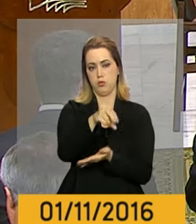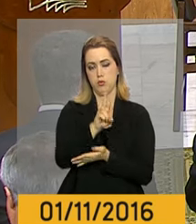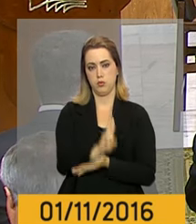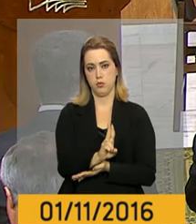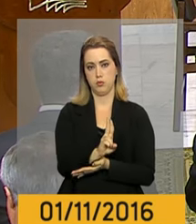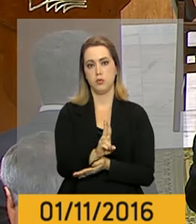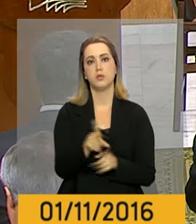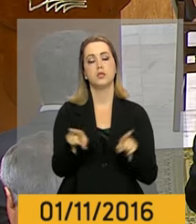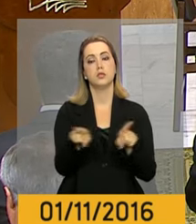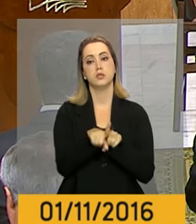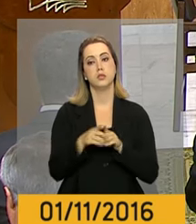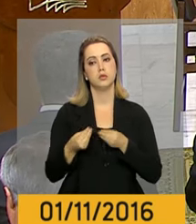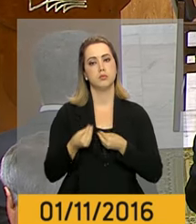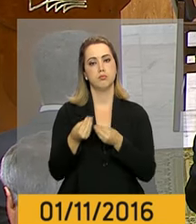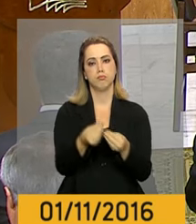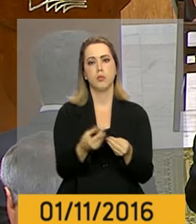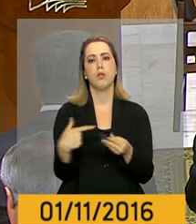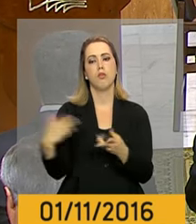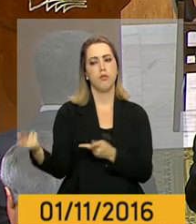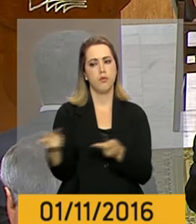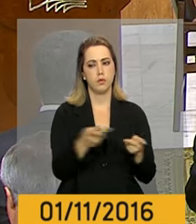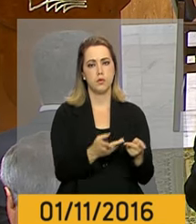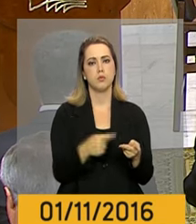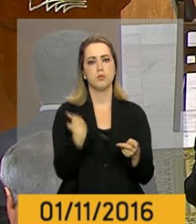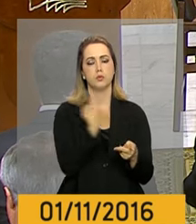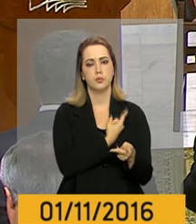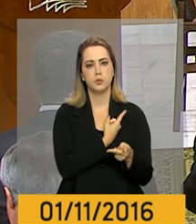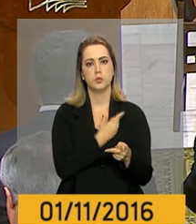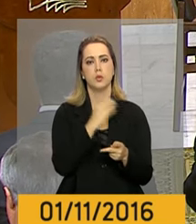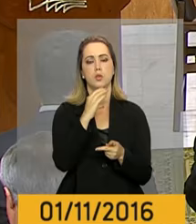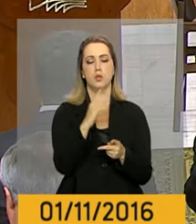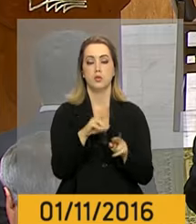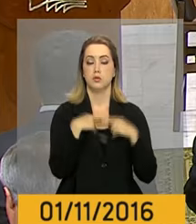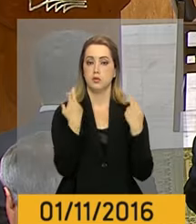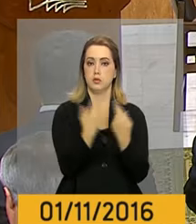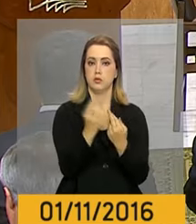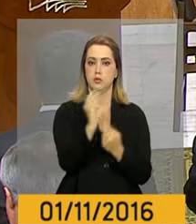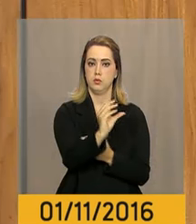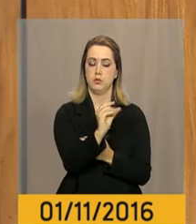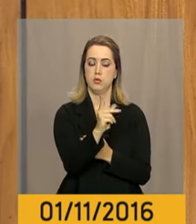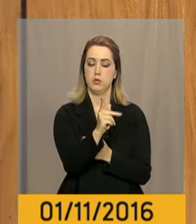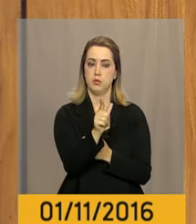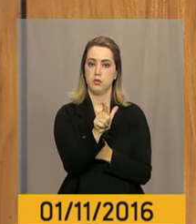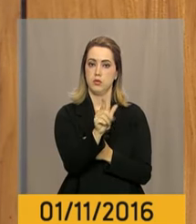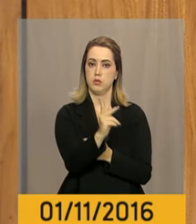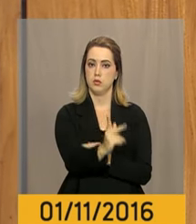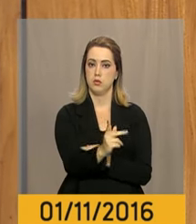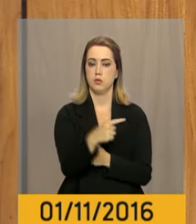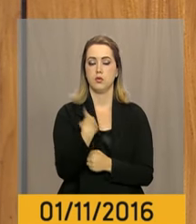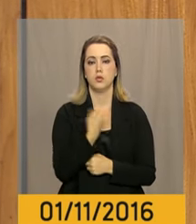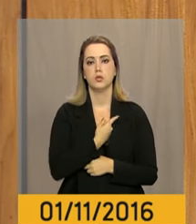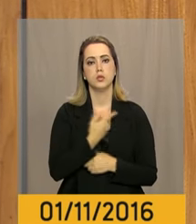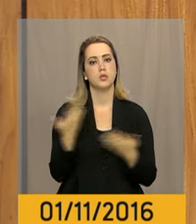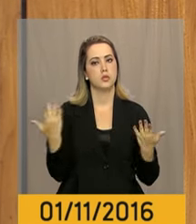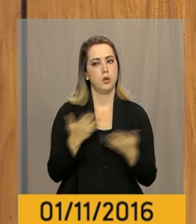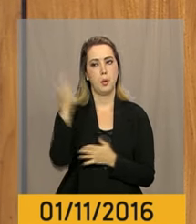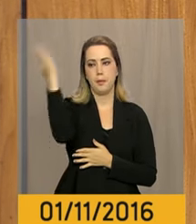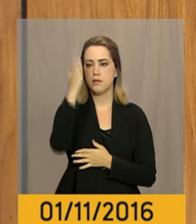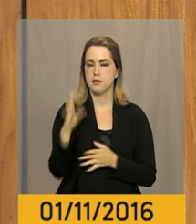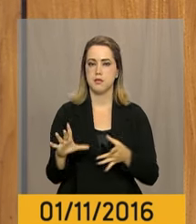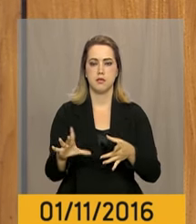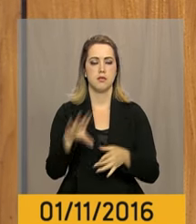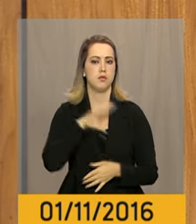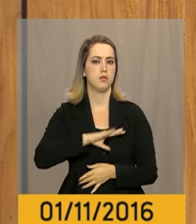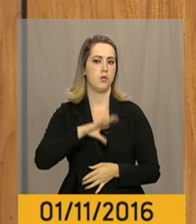nos deu a honra de sua presença na CPLP. Portanto, eh, meus amigos, Brasil e